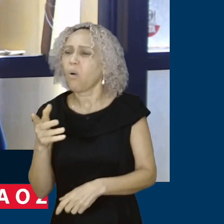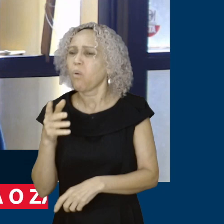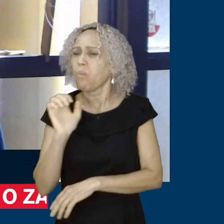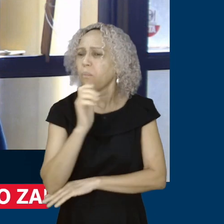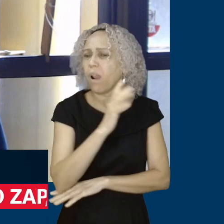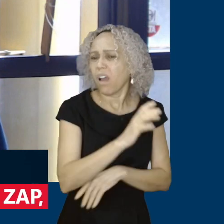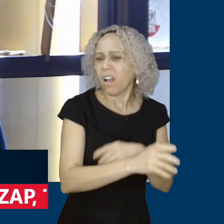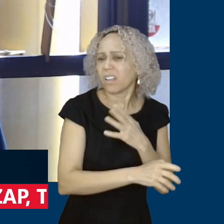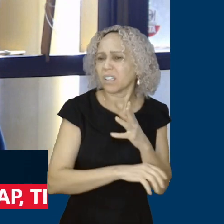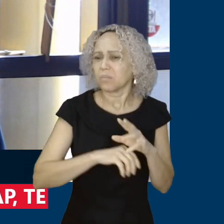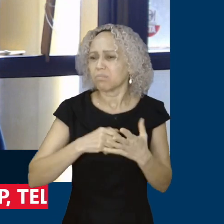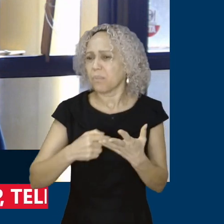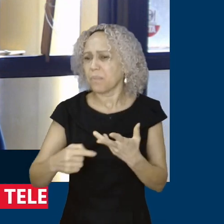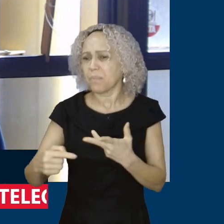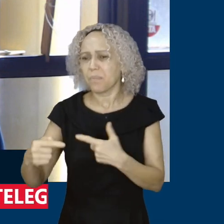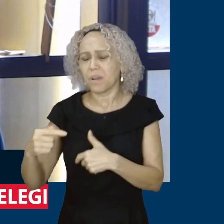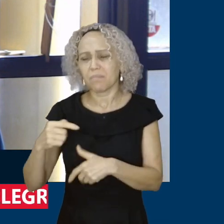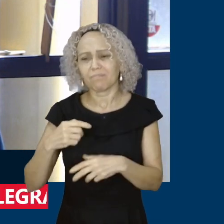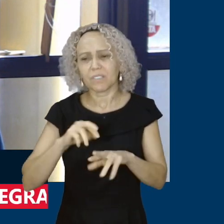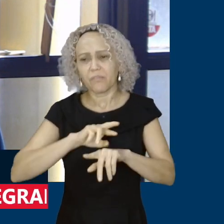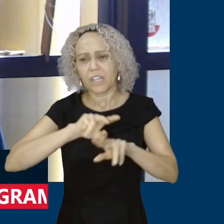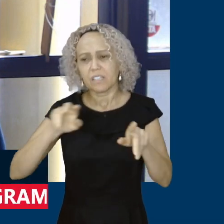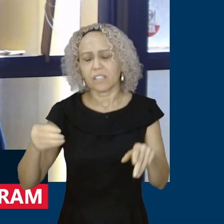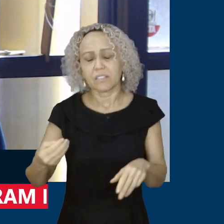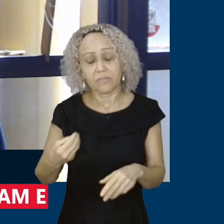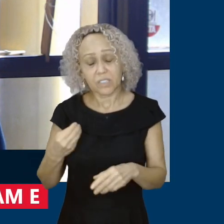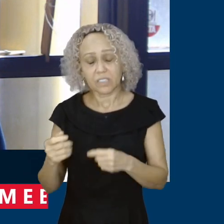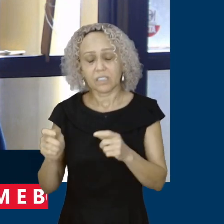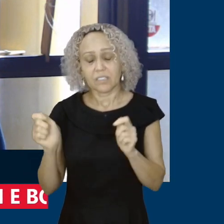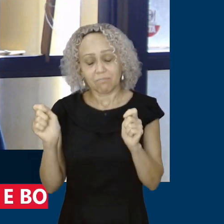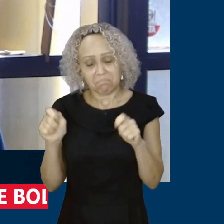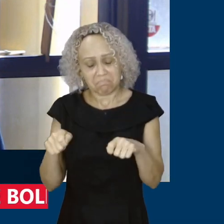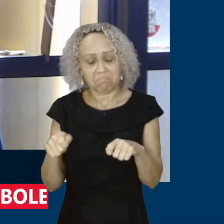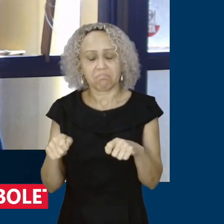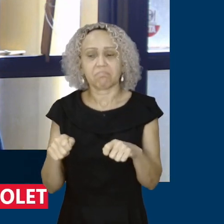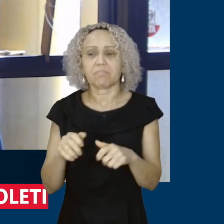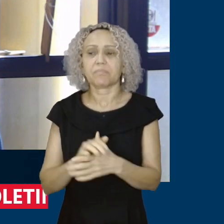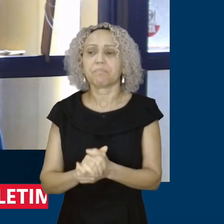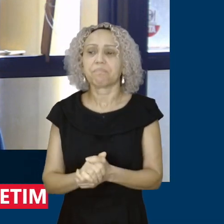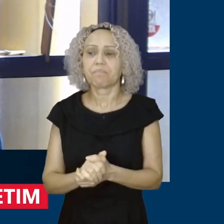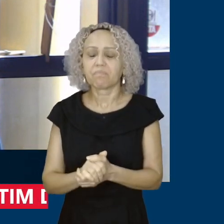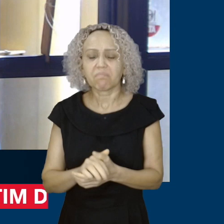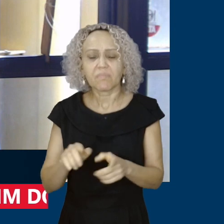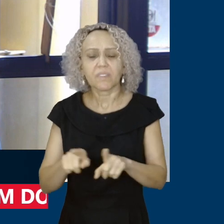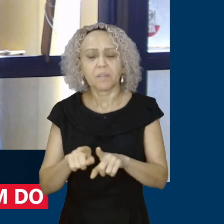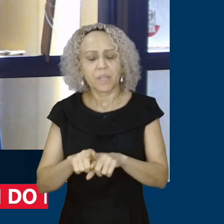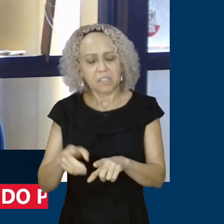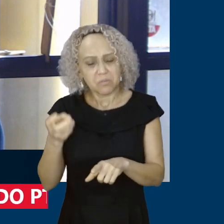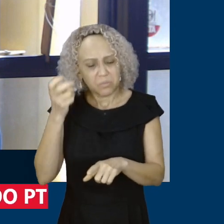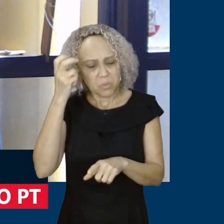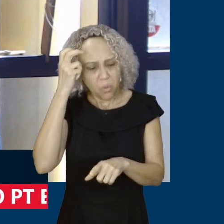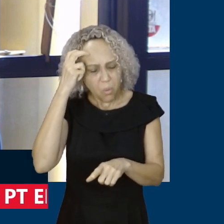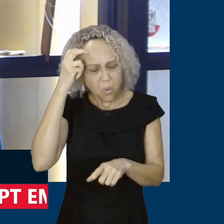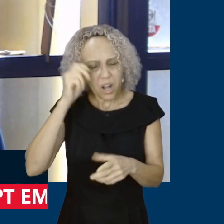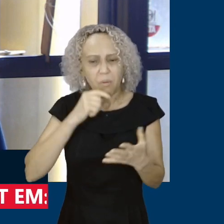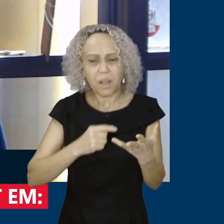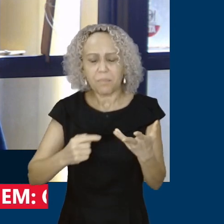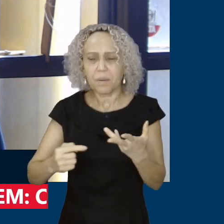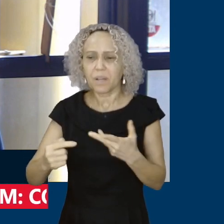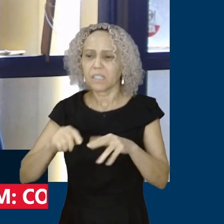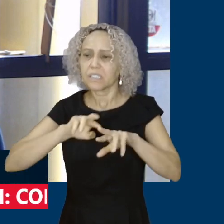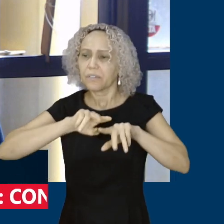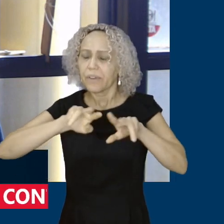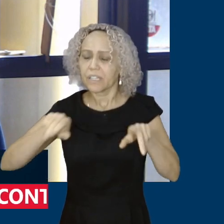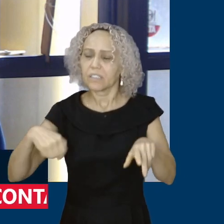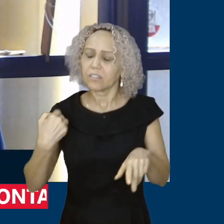Por tudo que tem de conhecimento acumulado dessa diversidade étnica, cultural, né? Então, a gente tem